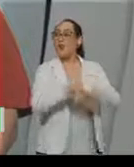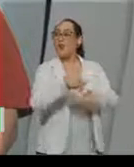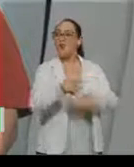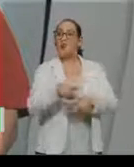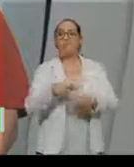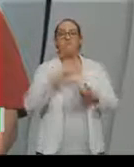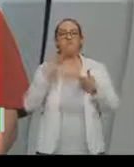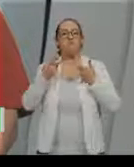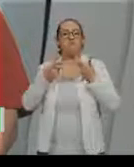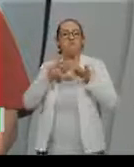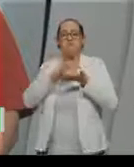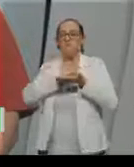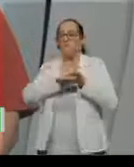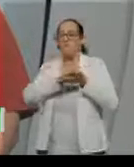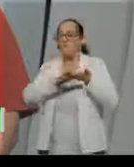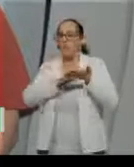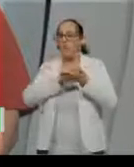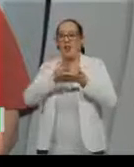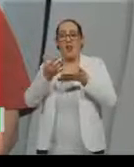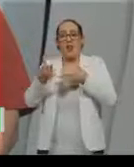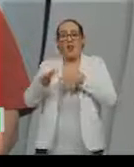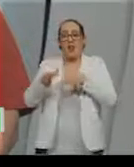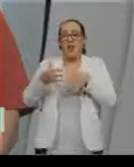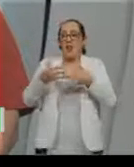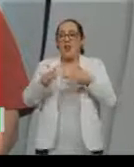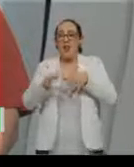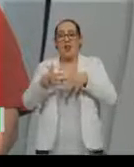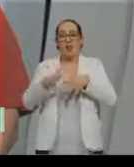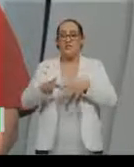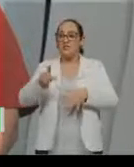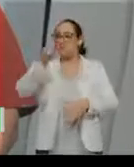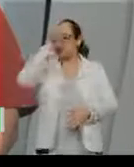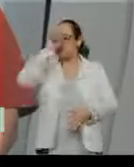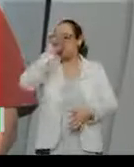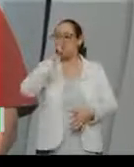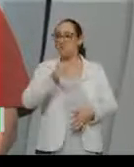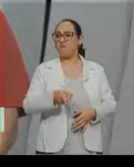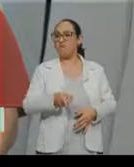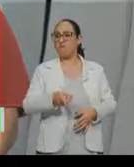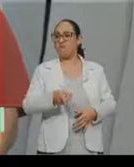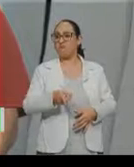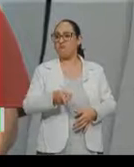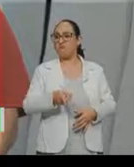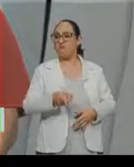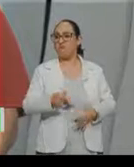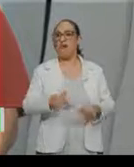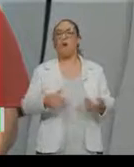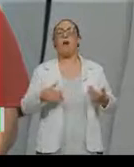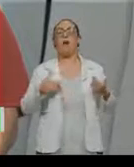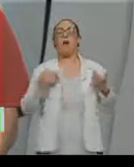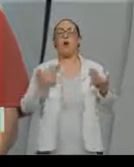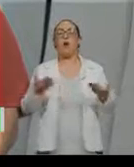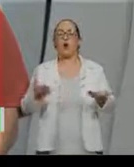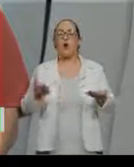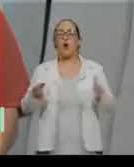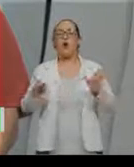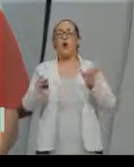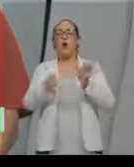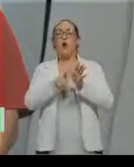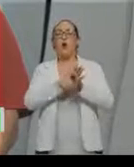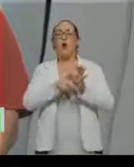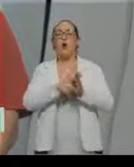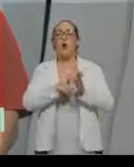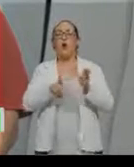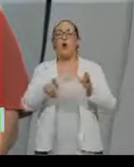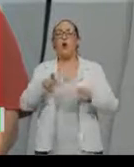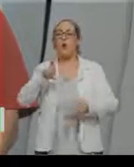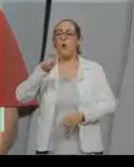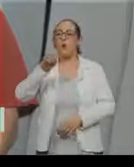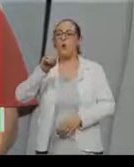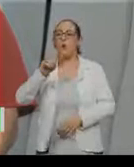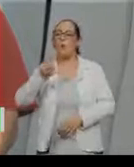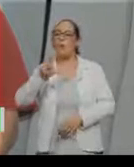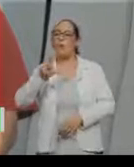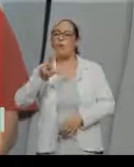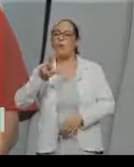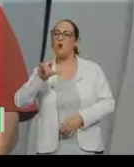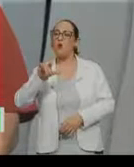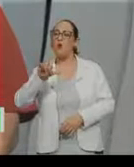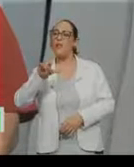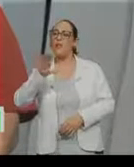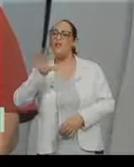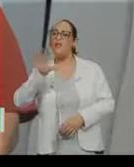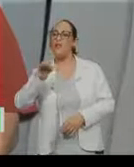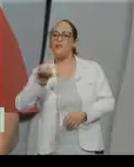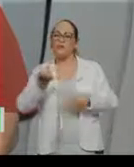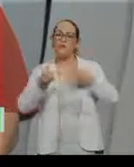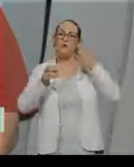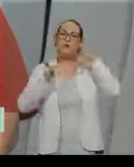o fato de, às vezes, ele ser um grande ditador. Este populista, este governo populista, sempre